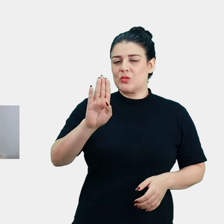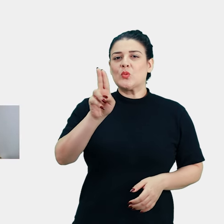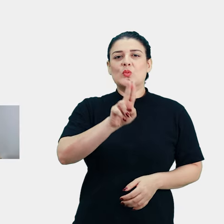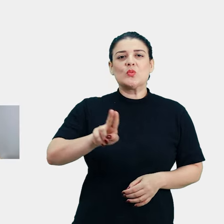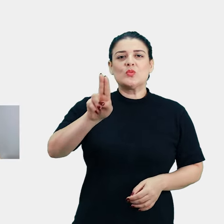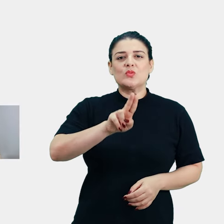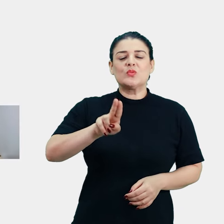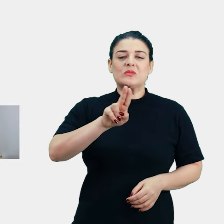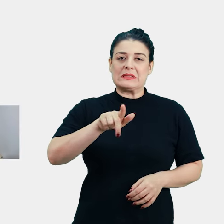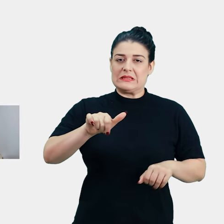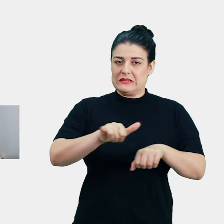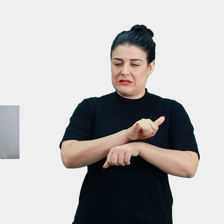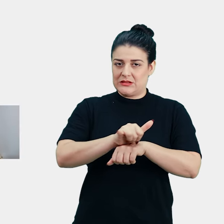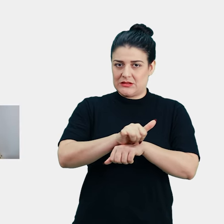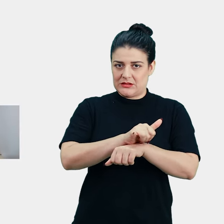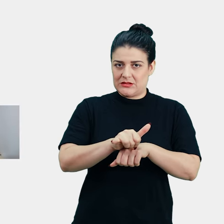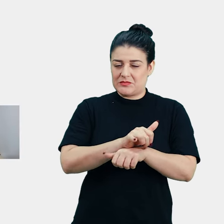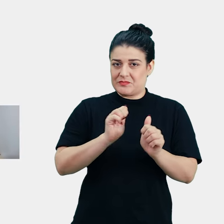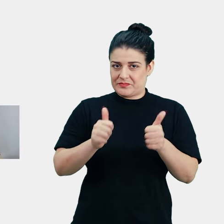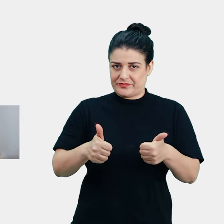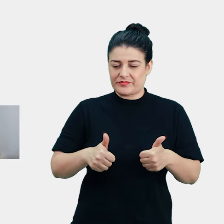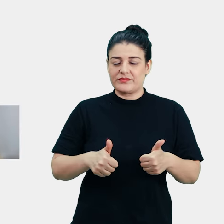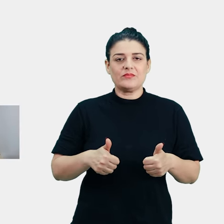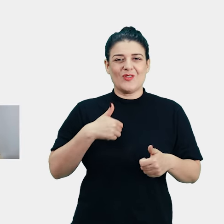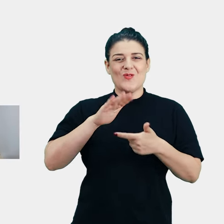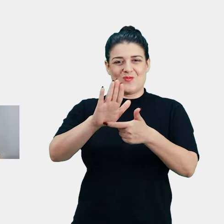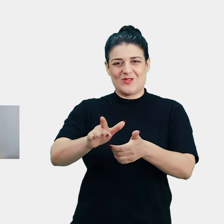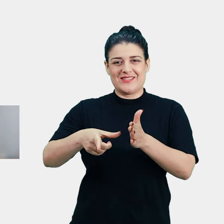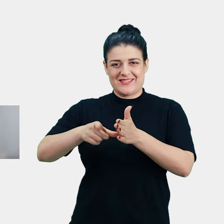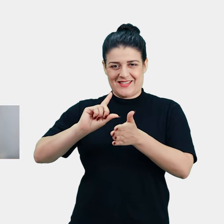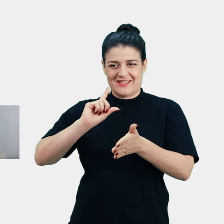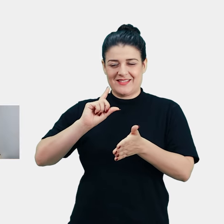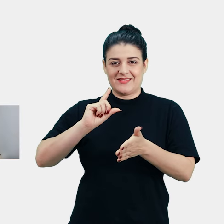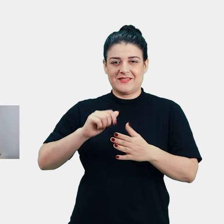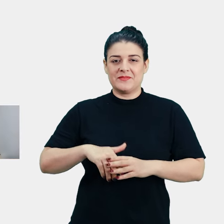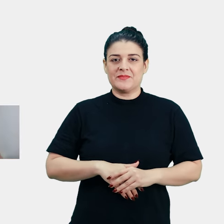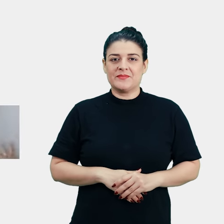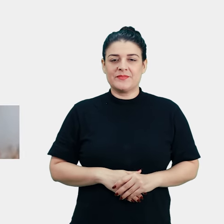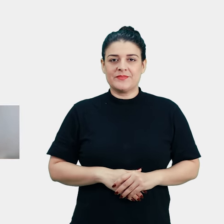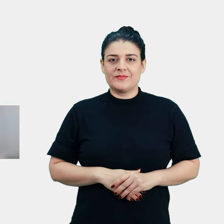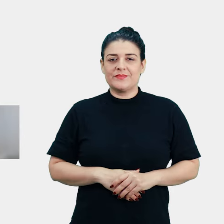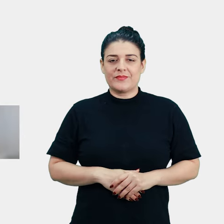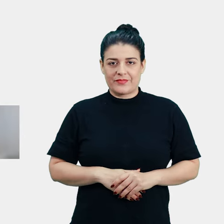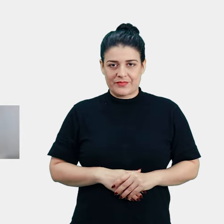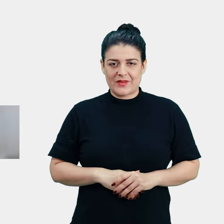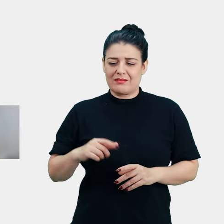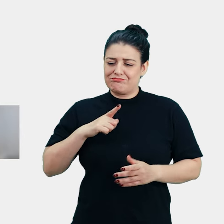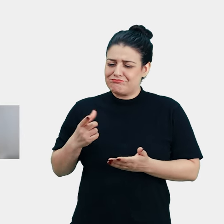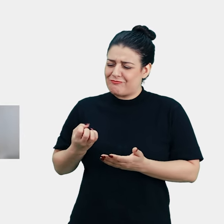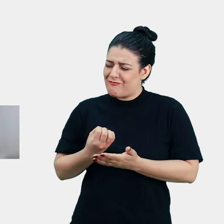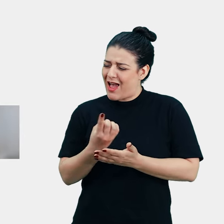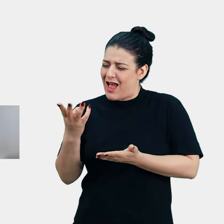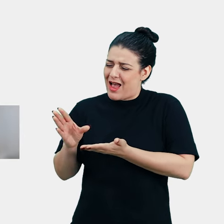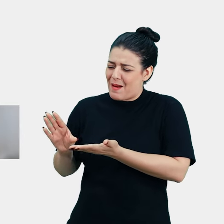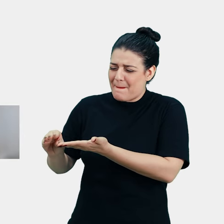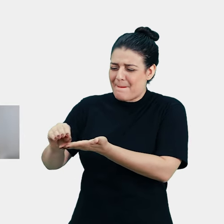Utilizam uma dessas ferramentas, tá ok? Que eu mostrei aqui para vocês. Então, aqui eu trago um compilado de publicações